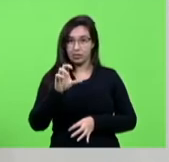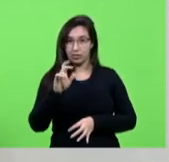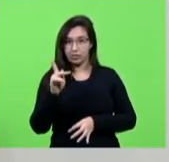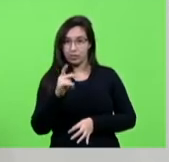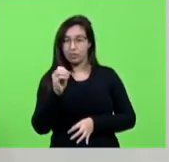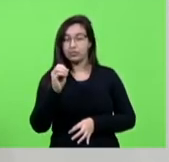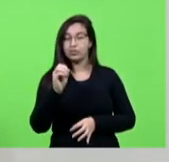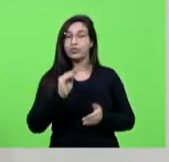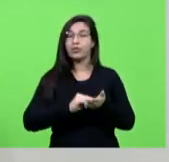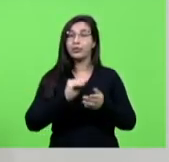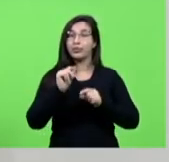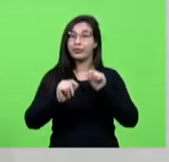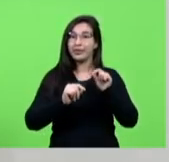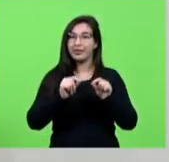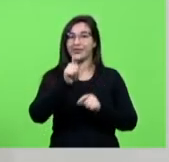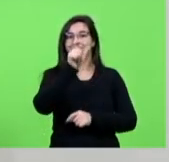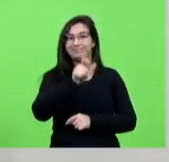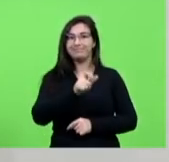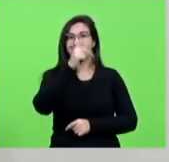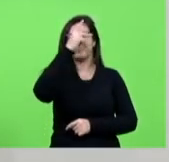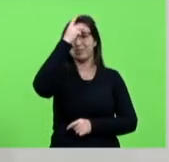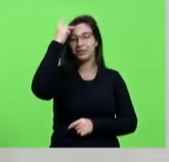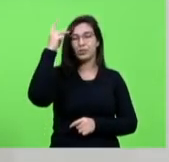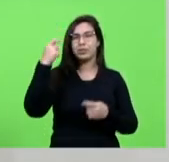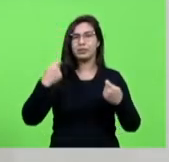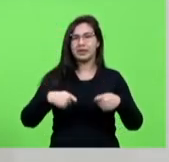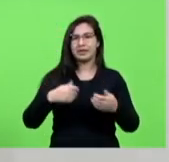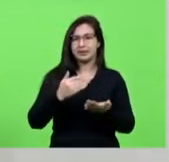próxima, vamos fazer uma distribuição que